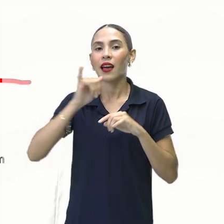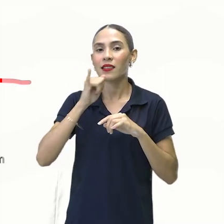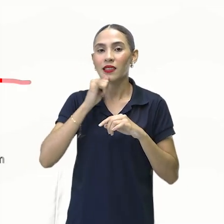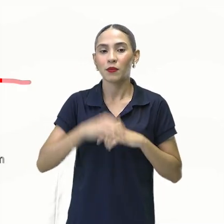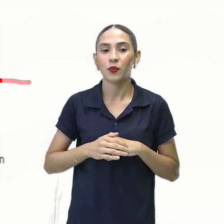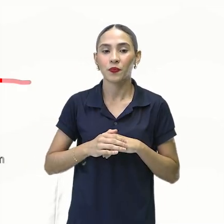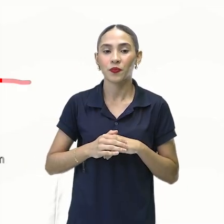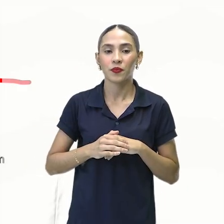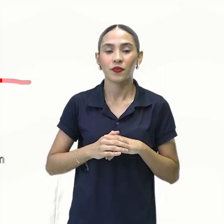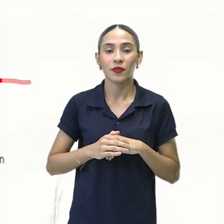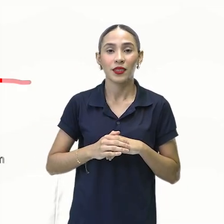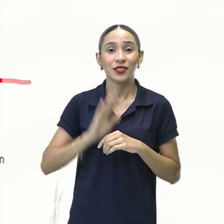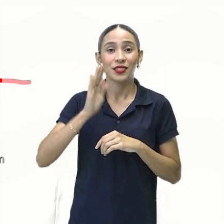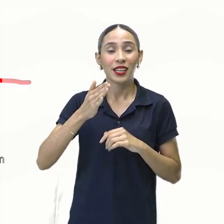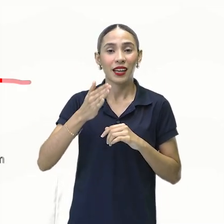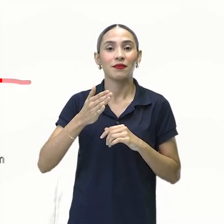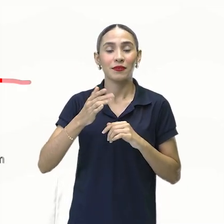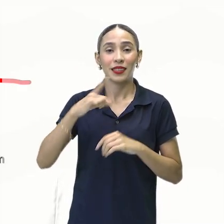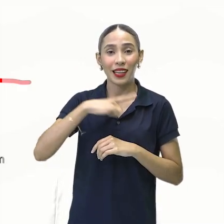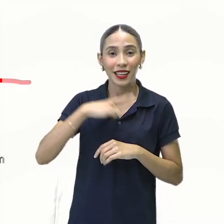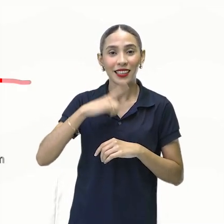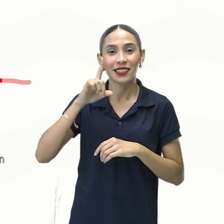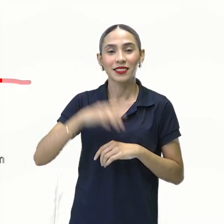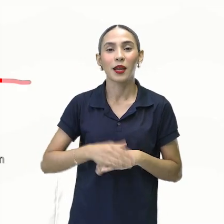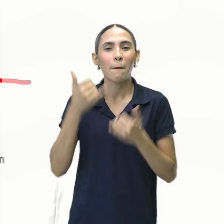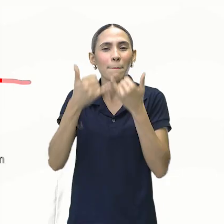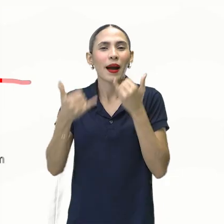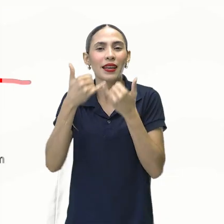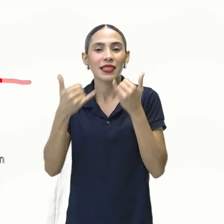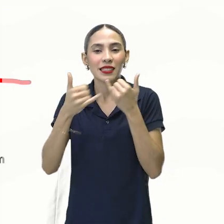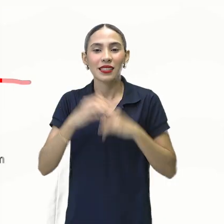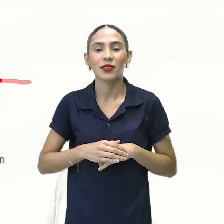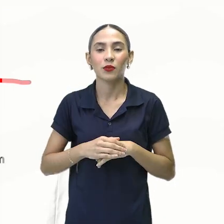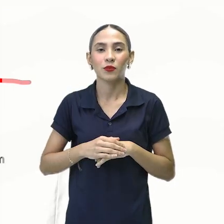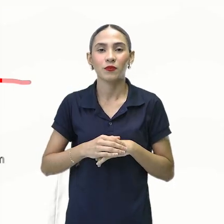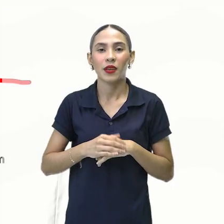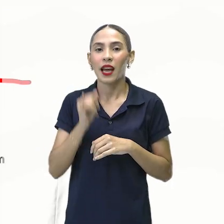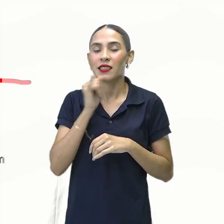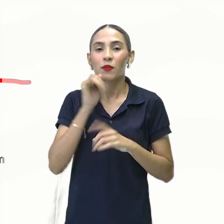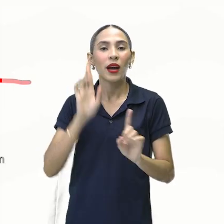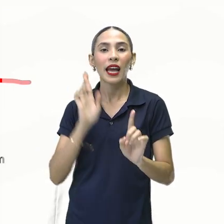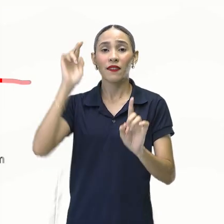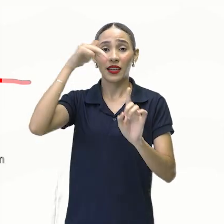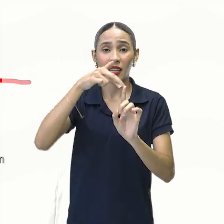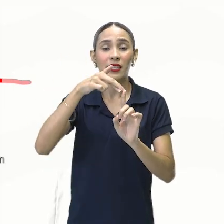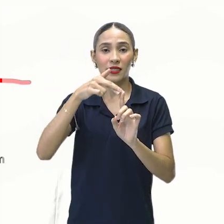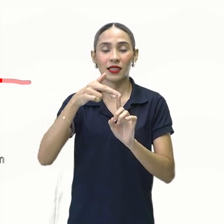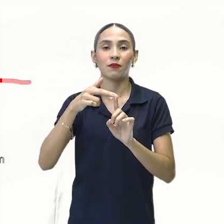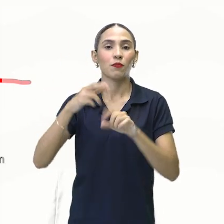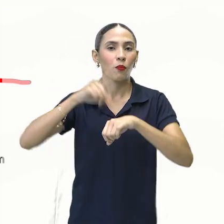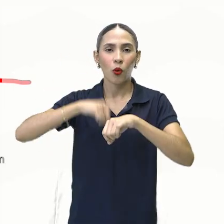como aquilo que existe. Ela vai ser parecida com alguma referência que em